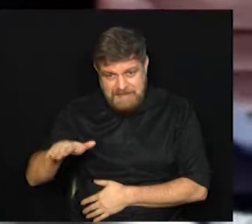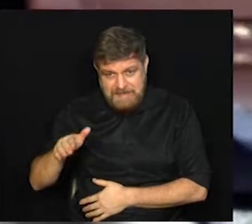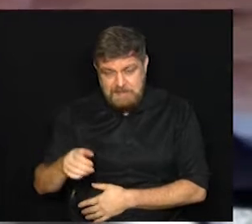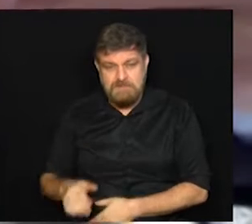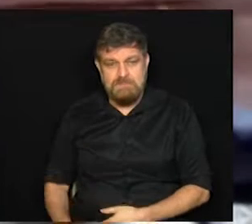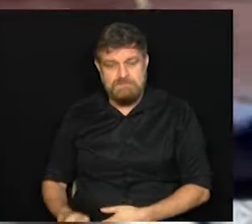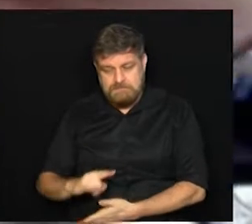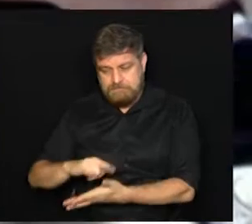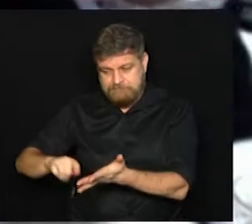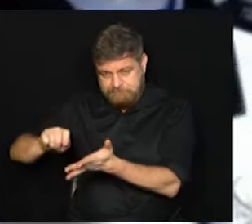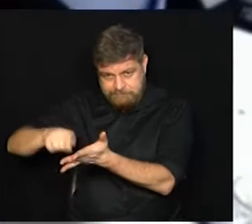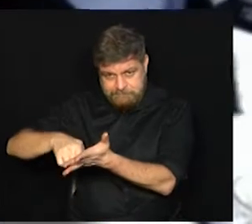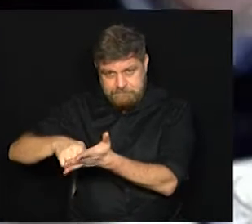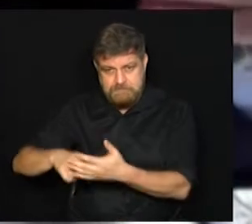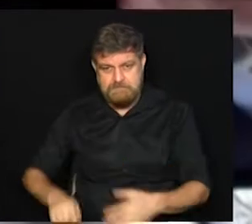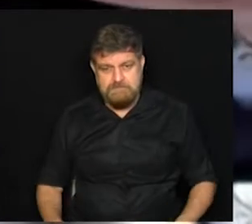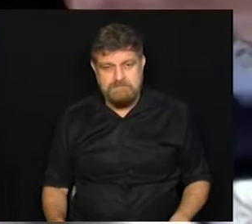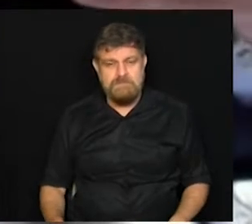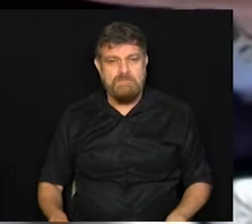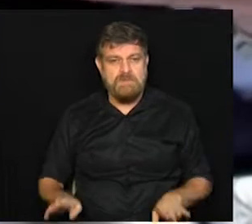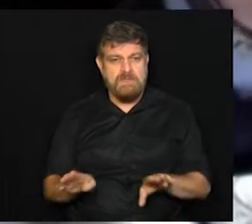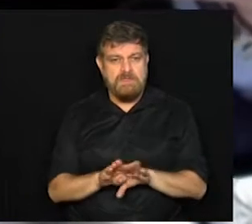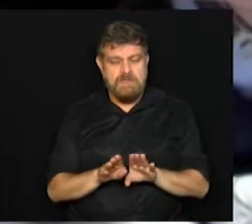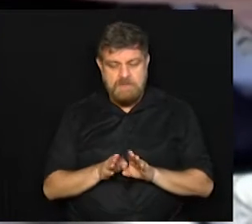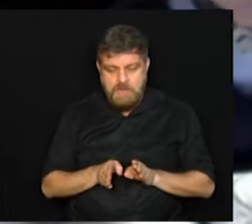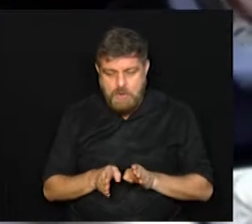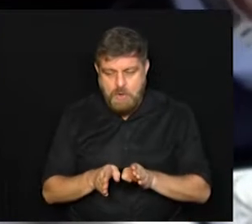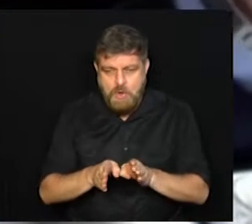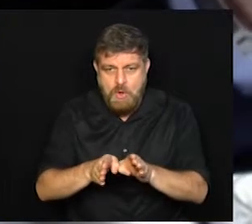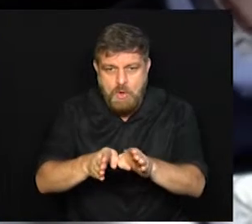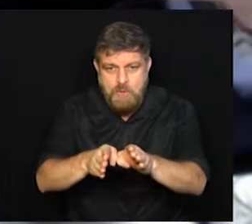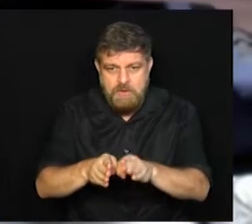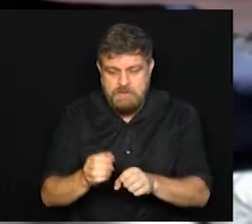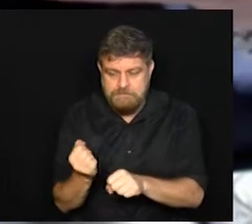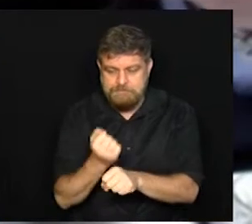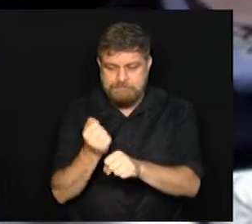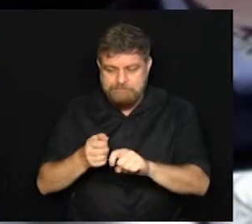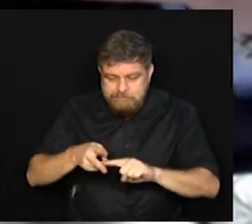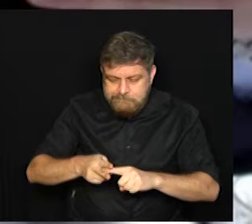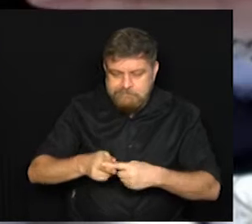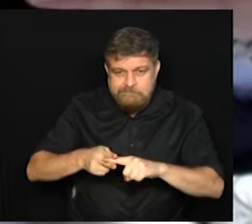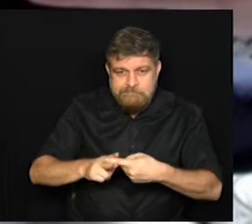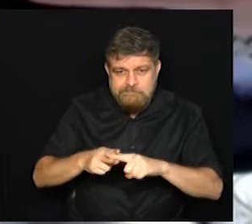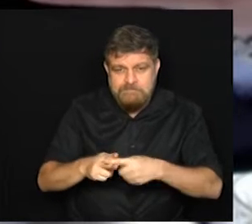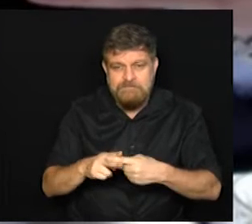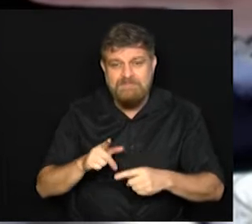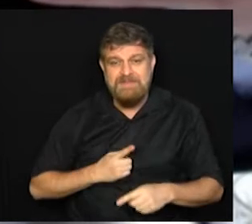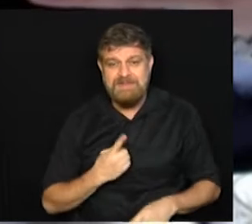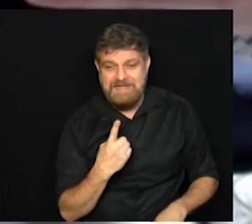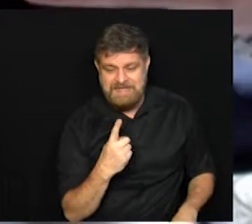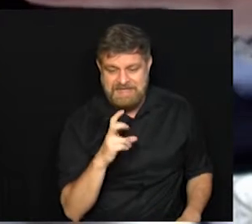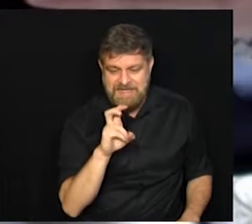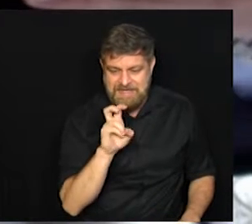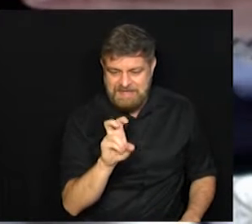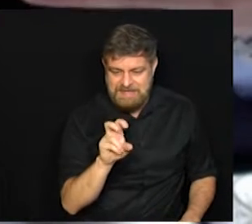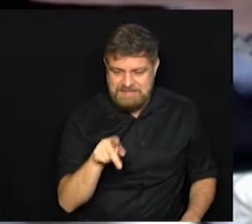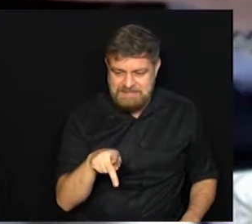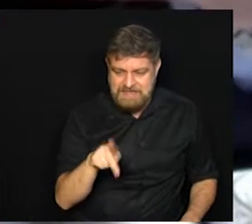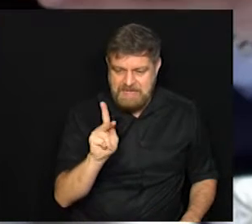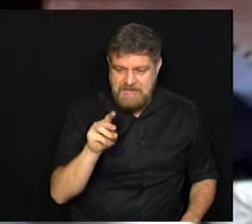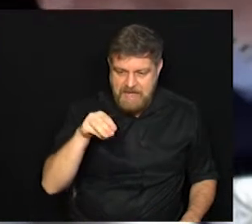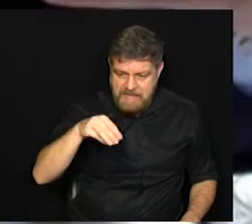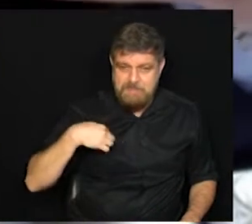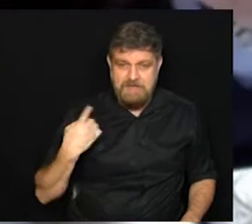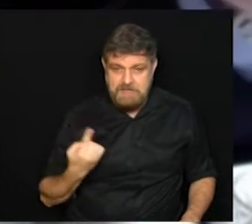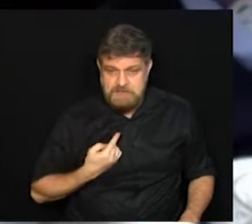Também temos aqui ciclovias que a gente pretende recuperar, né? São 15 quilômetros de ciclovia que nós